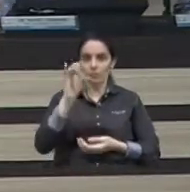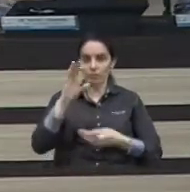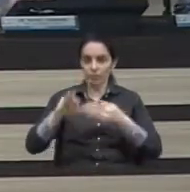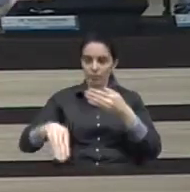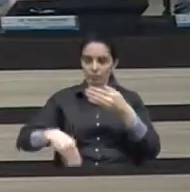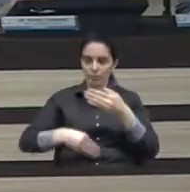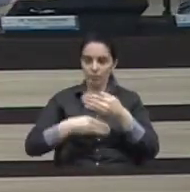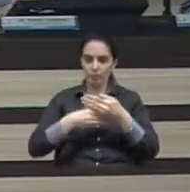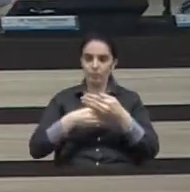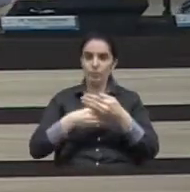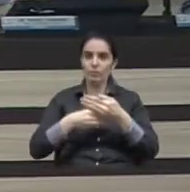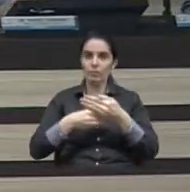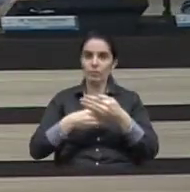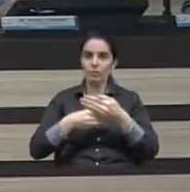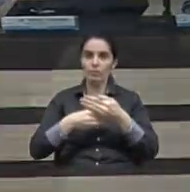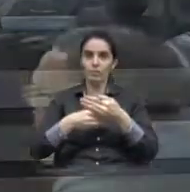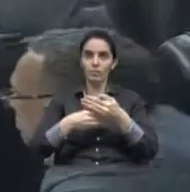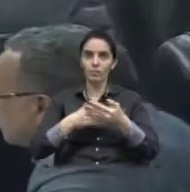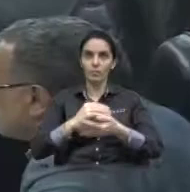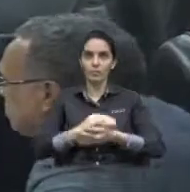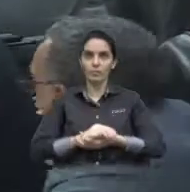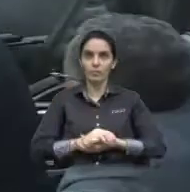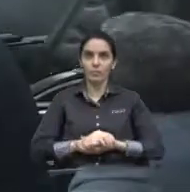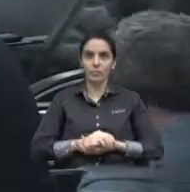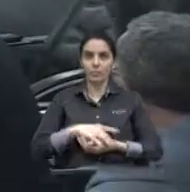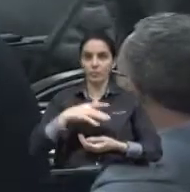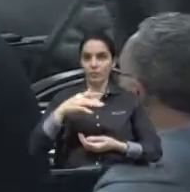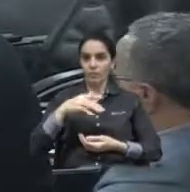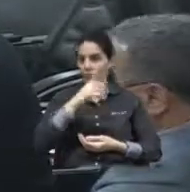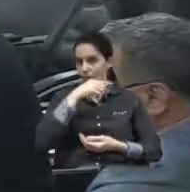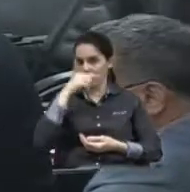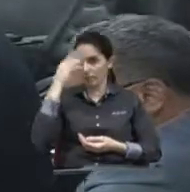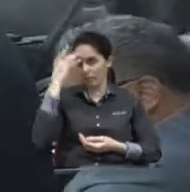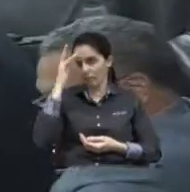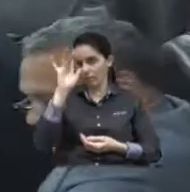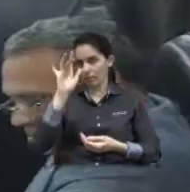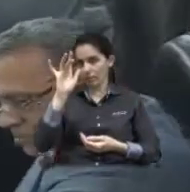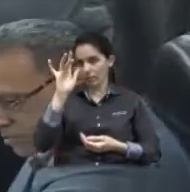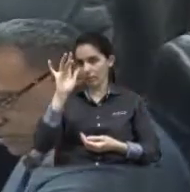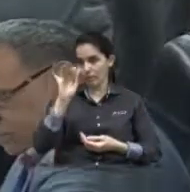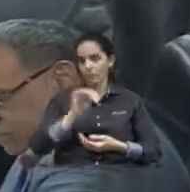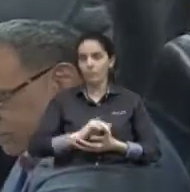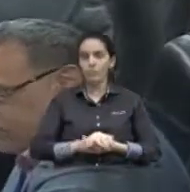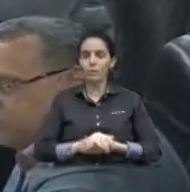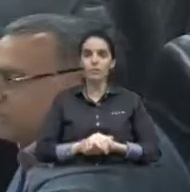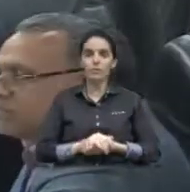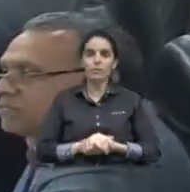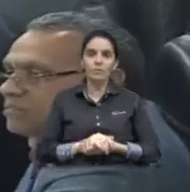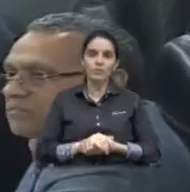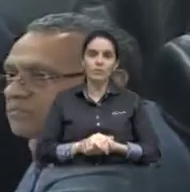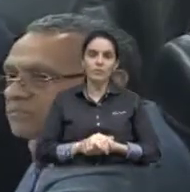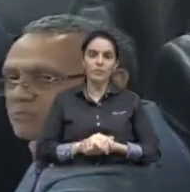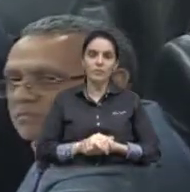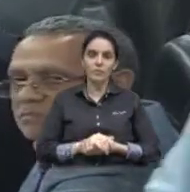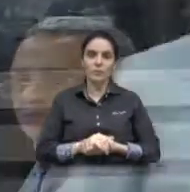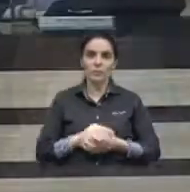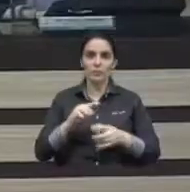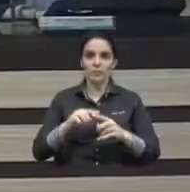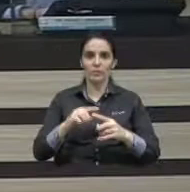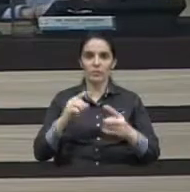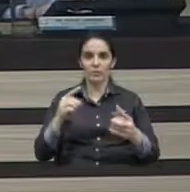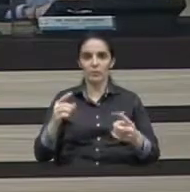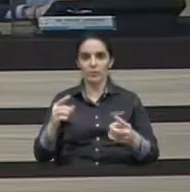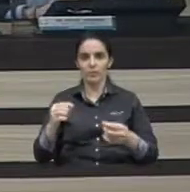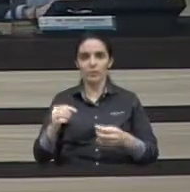complementando, em relação, eu acho, não sei, por isso que eu peço a resposta da prefeitura quando vier, mas eu acho que não é que não